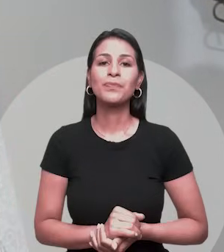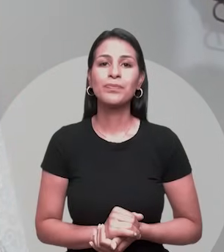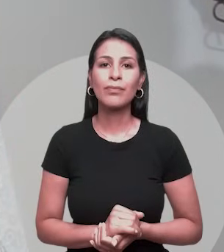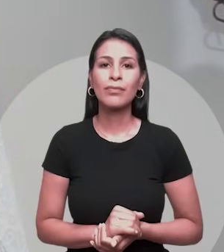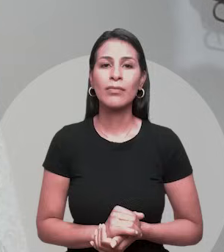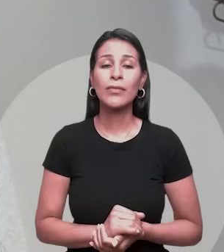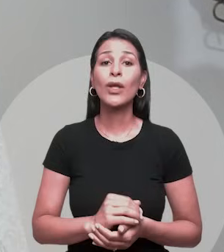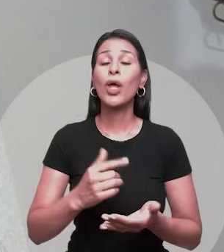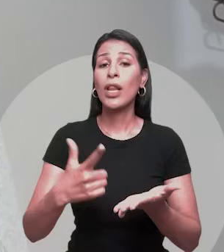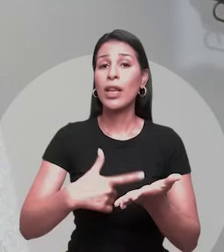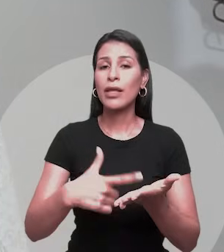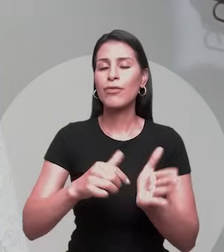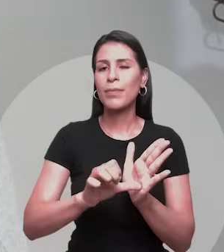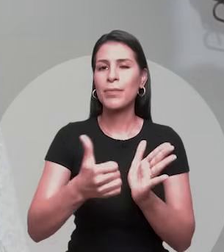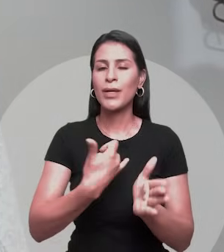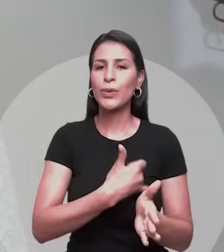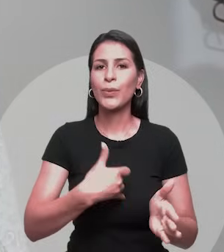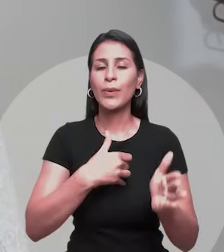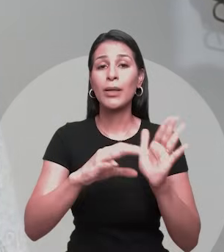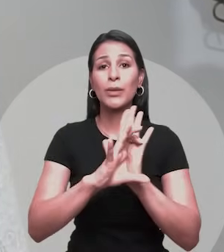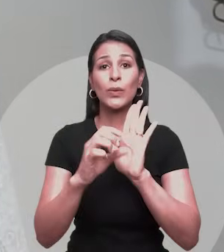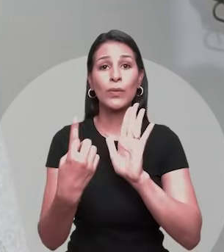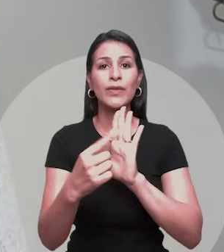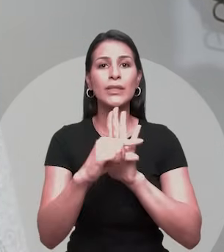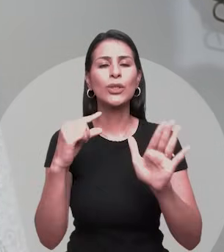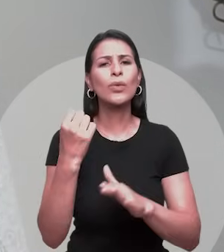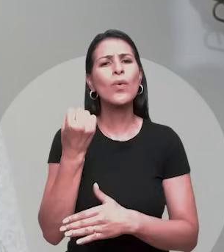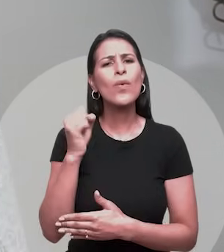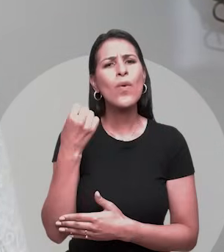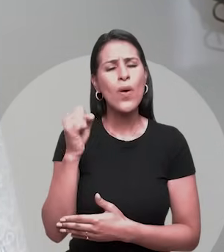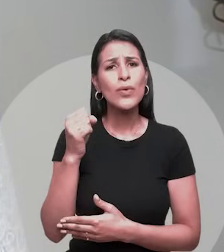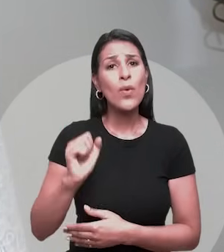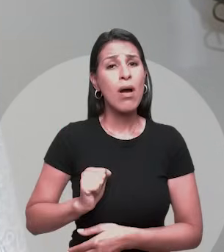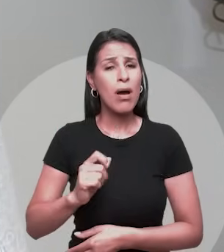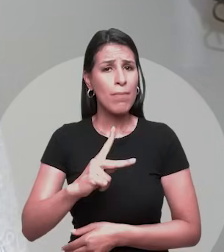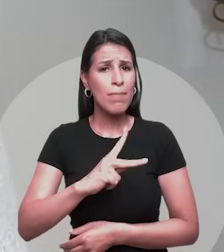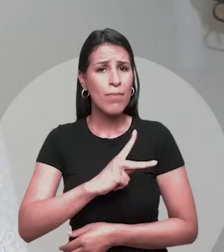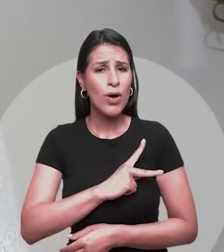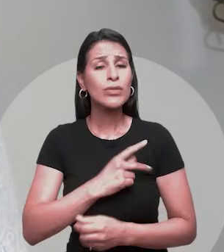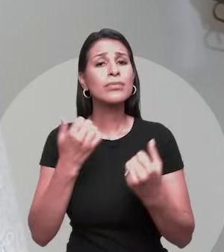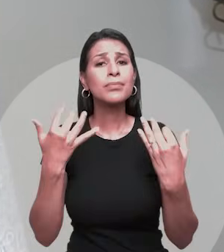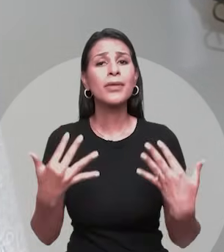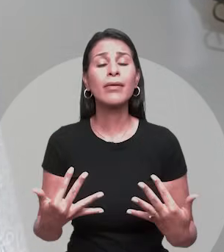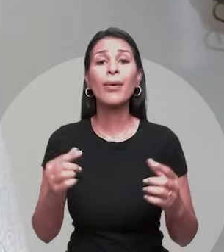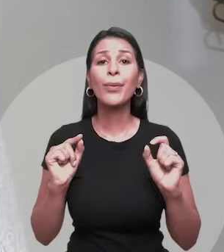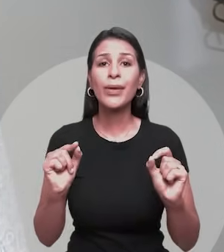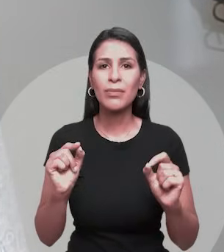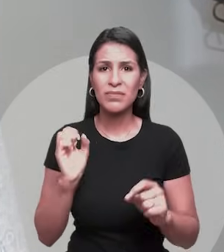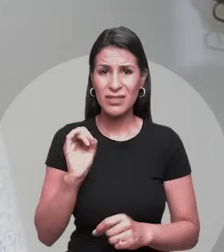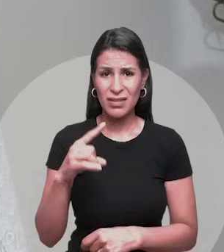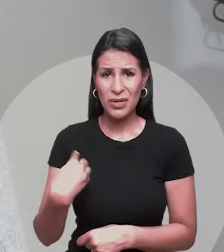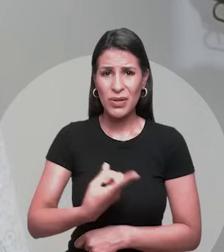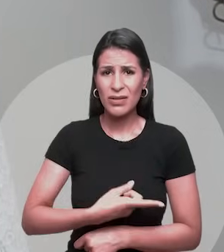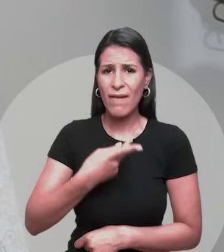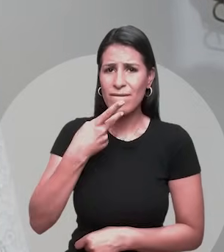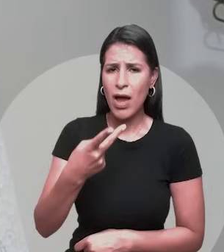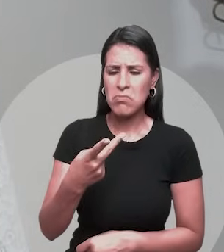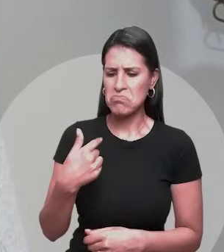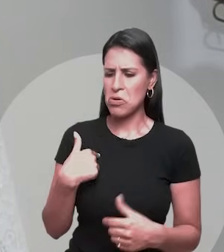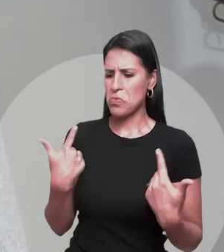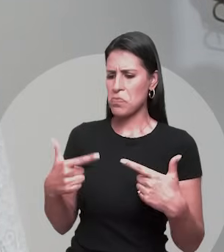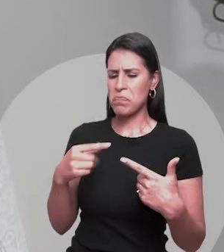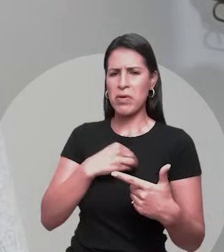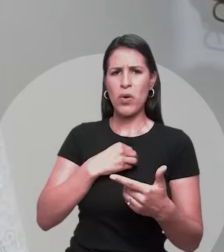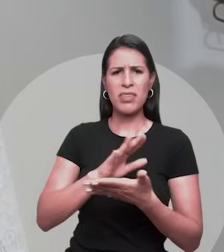Em 1 João, capítulo 1, versículo 8, o apóstolo nos lembra: se afirmarmos que não temos pecado